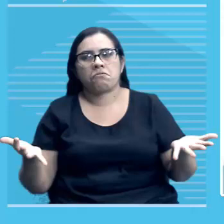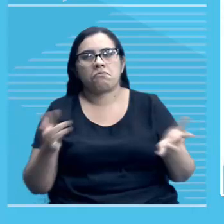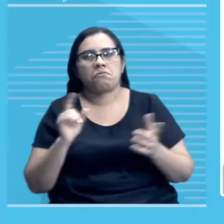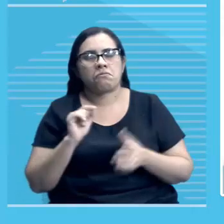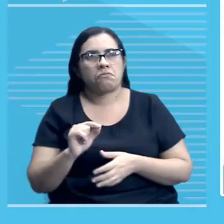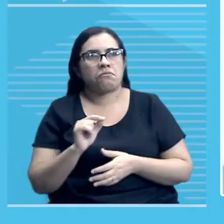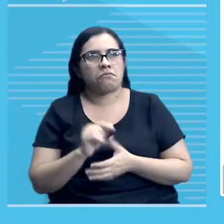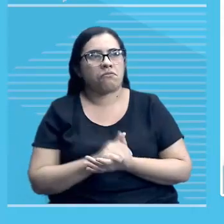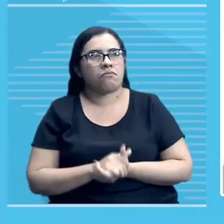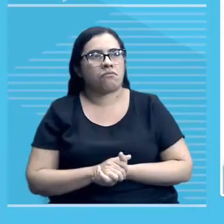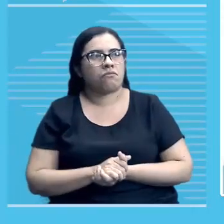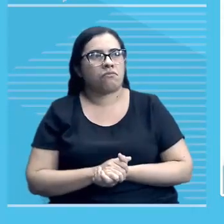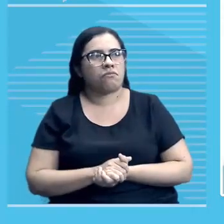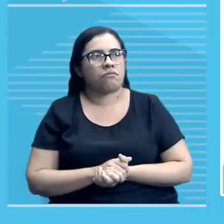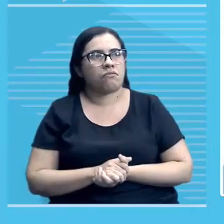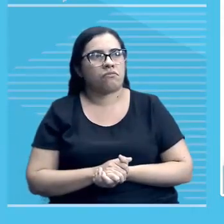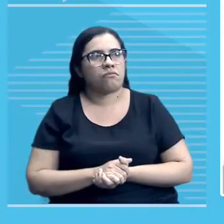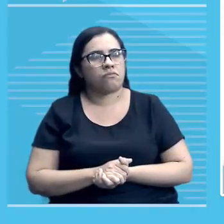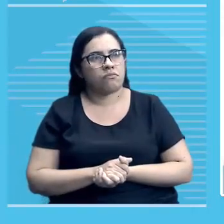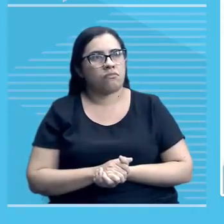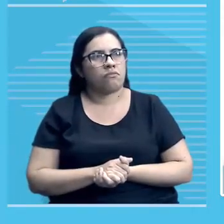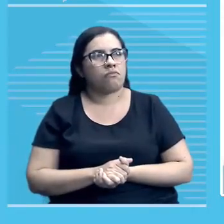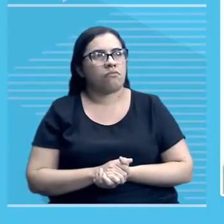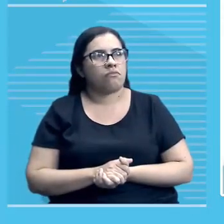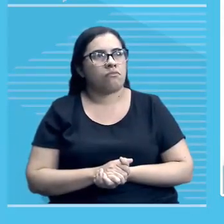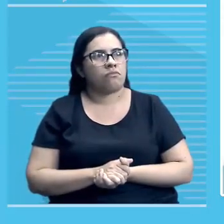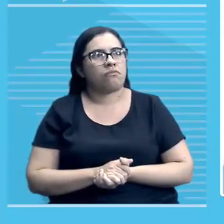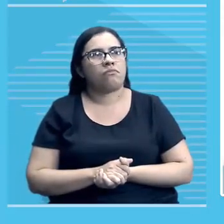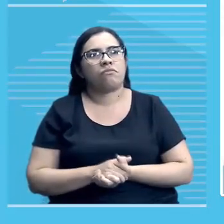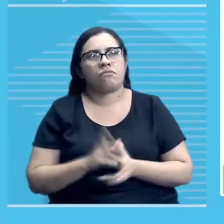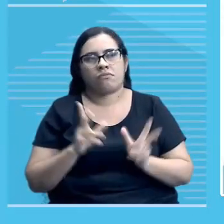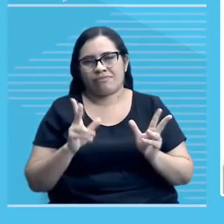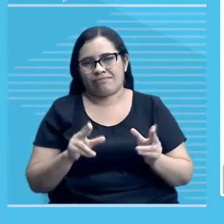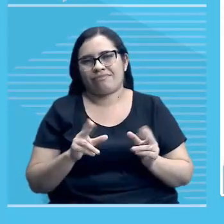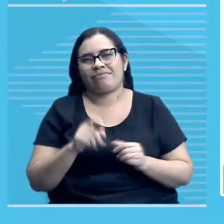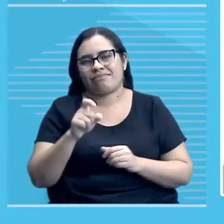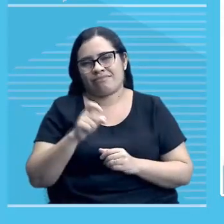O quê? X ao quadrado.